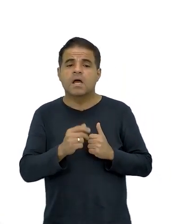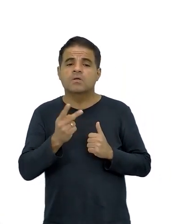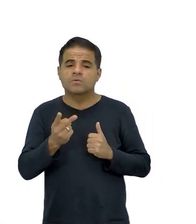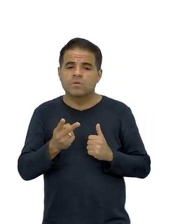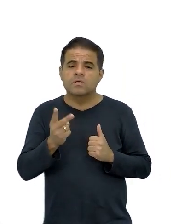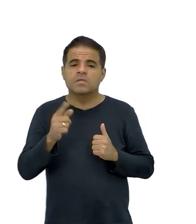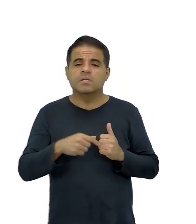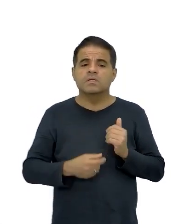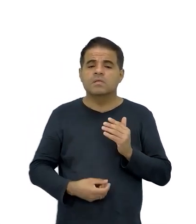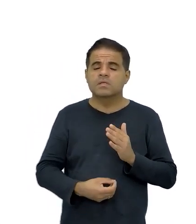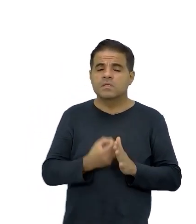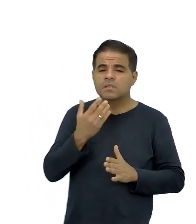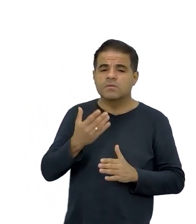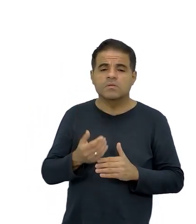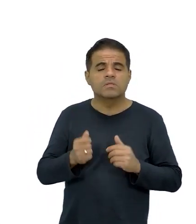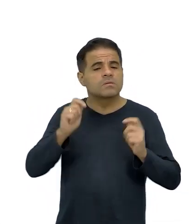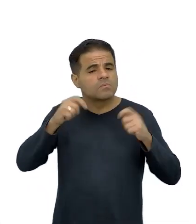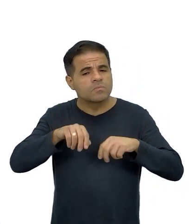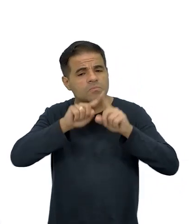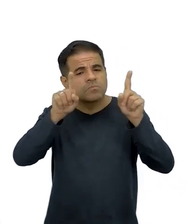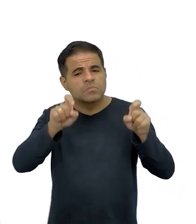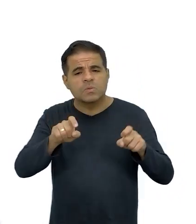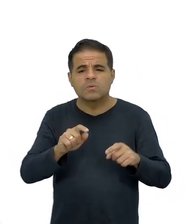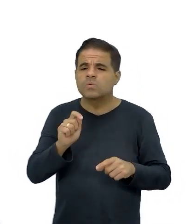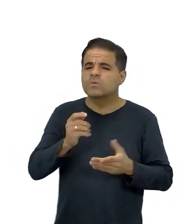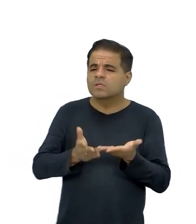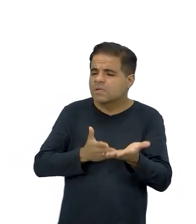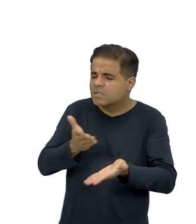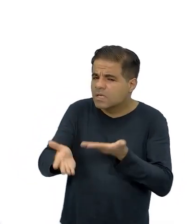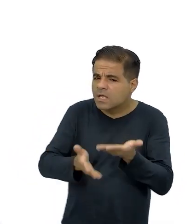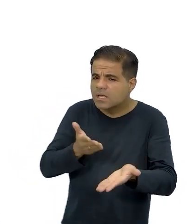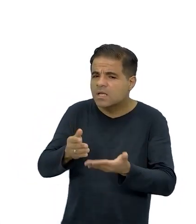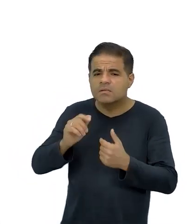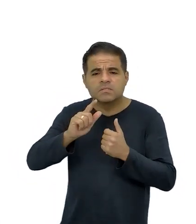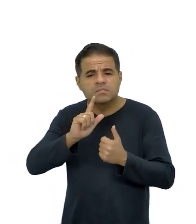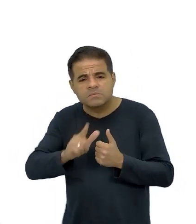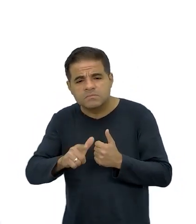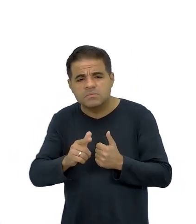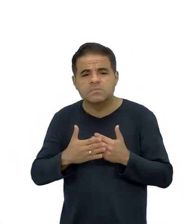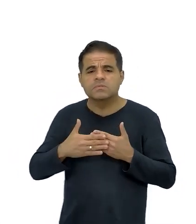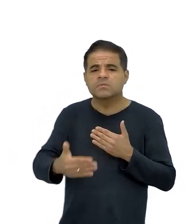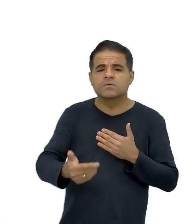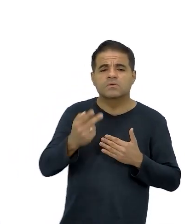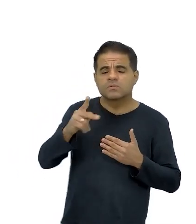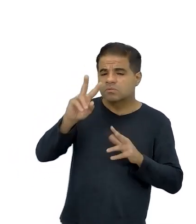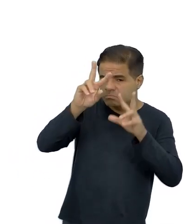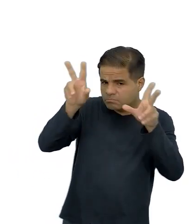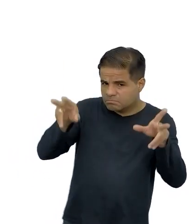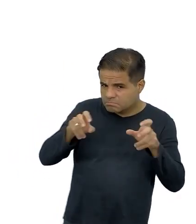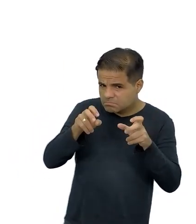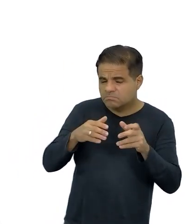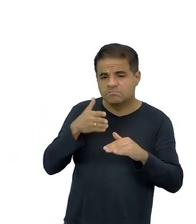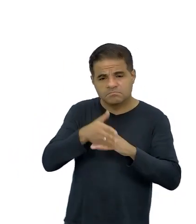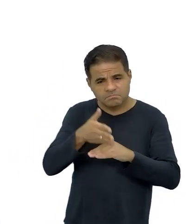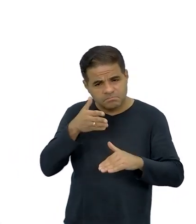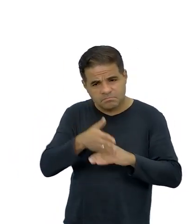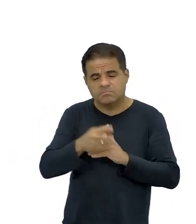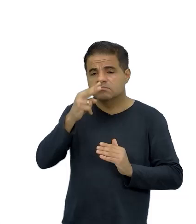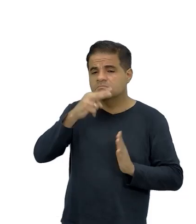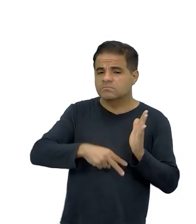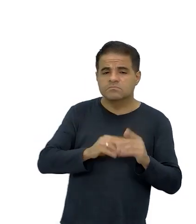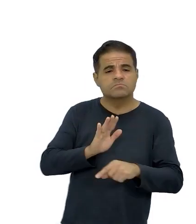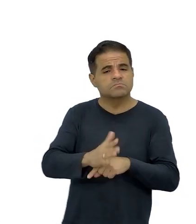2, elaborar uma hipótese sobre o que tratará a lenda a partir do seu título. Participar da